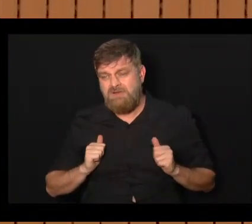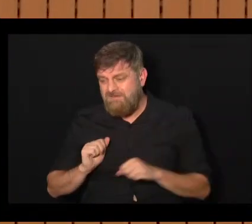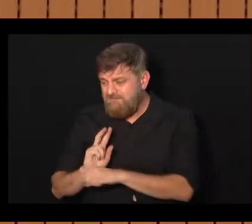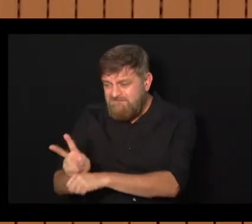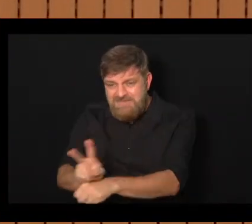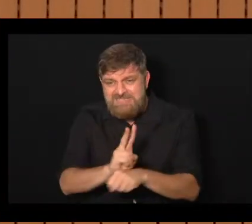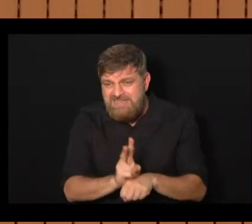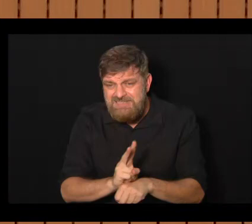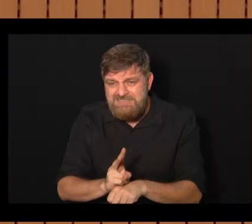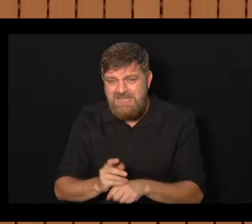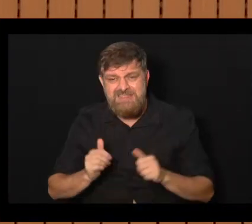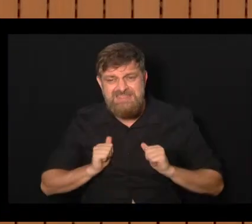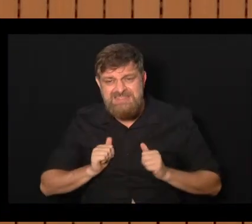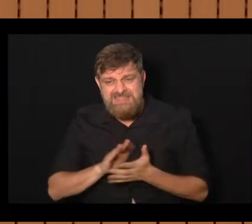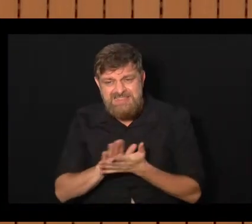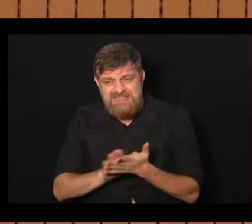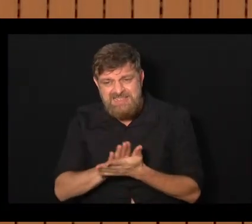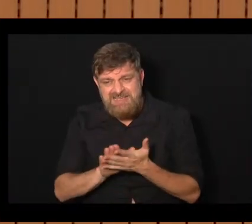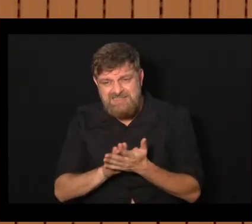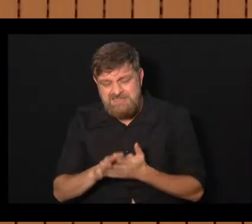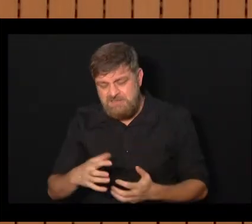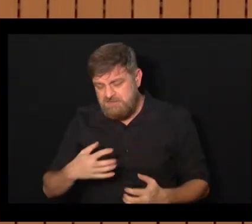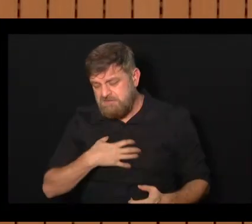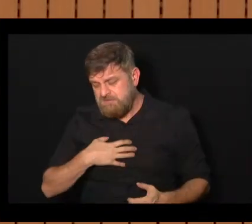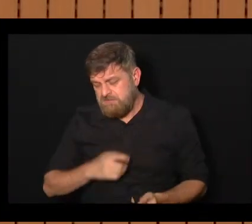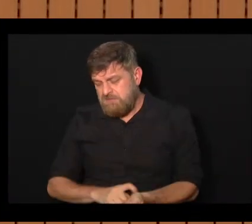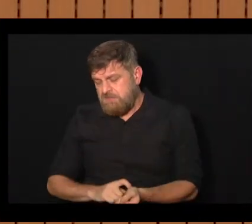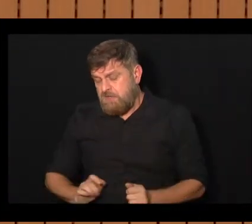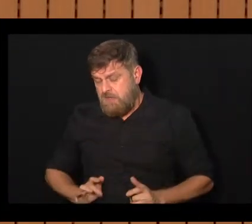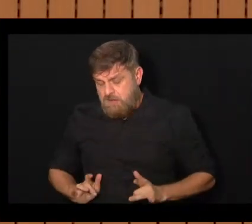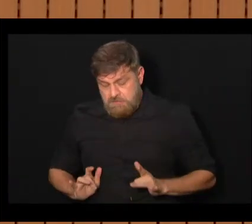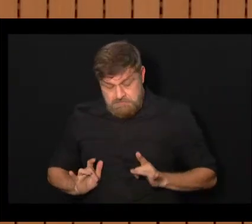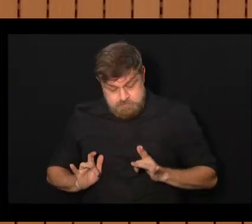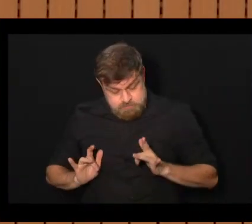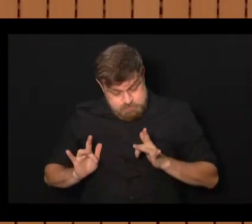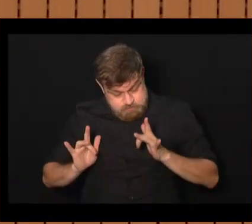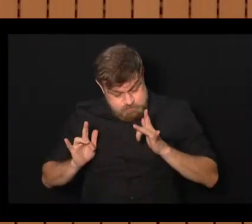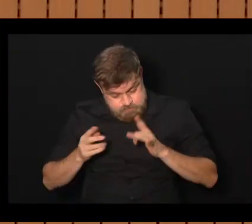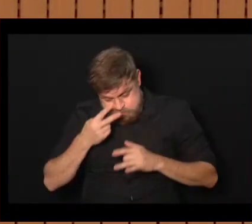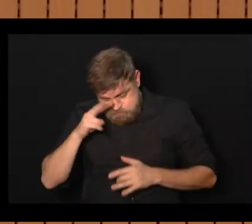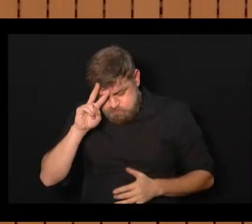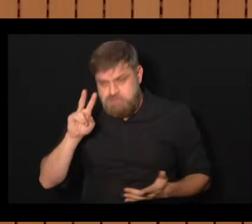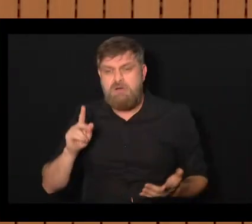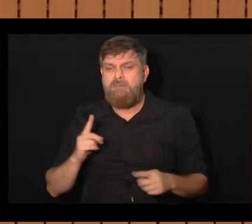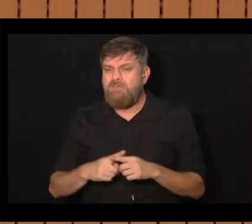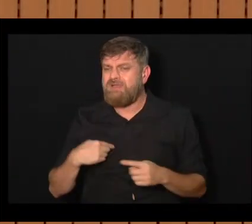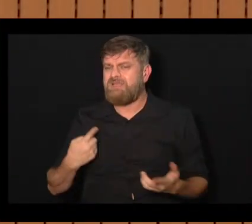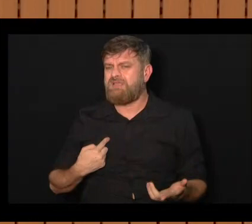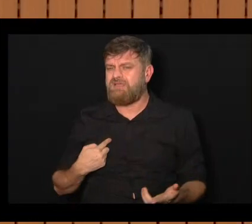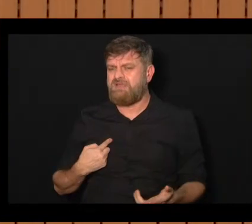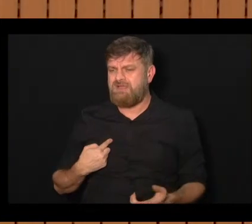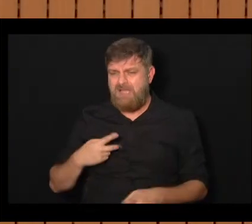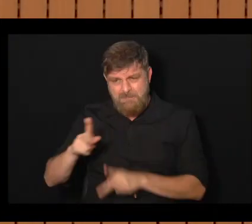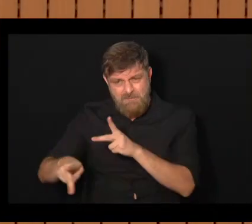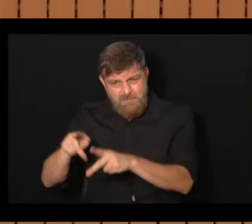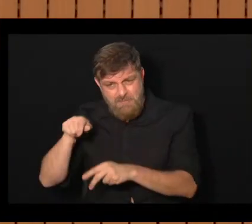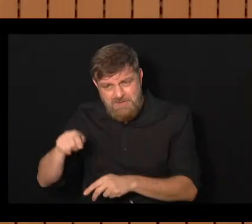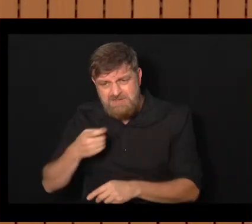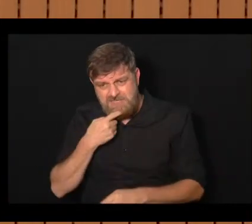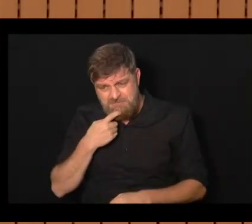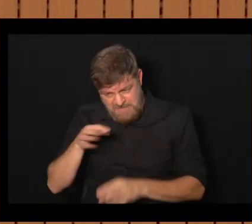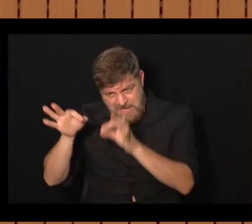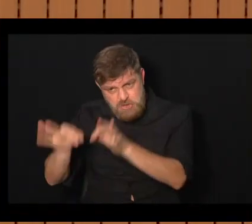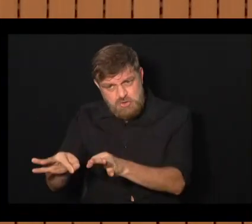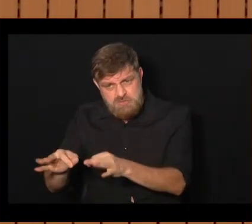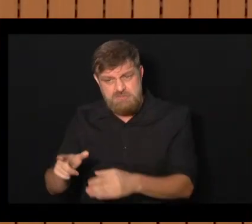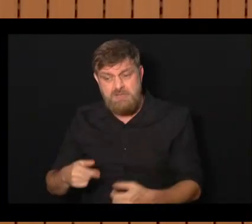fiscalizar. Isso realmente me revolta, porque não é justo a população de Campinas